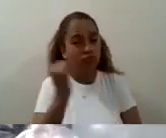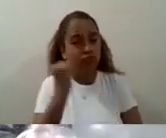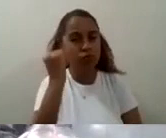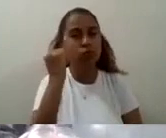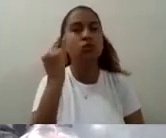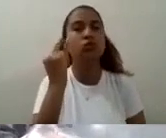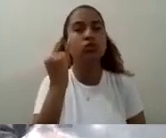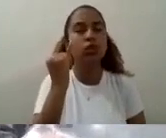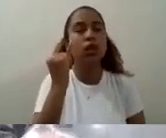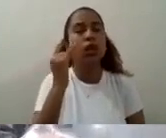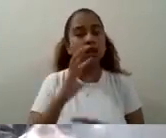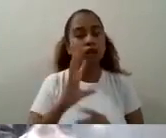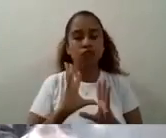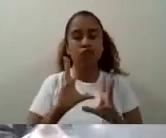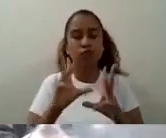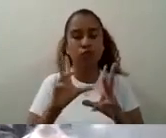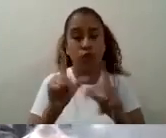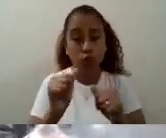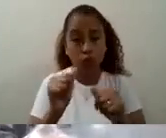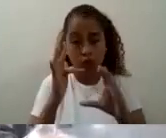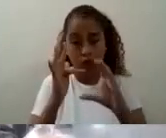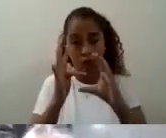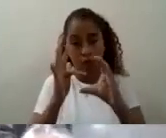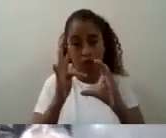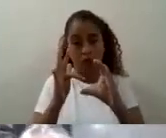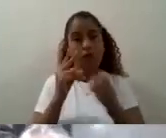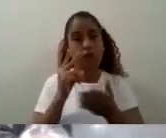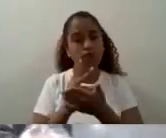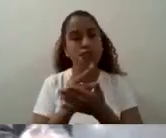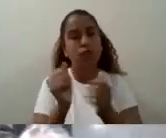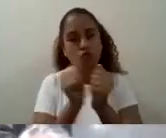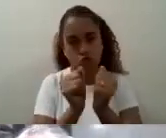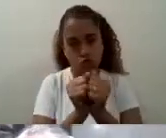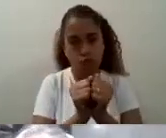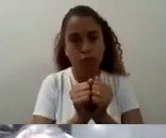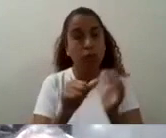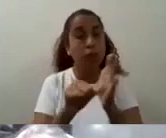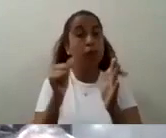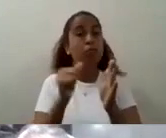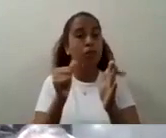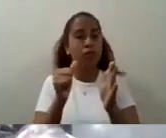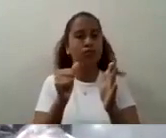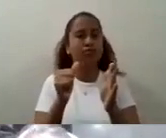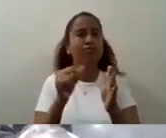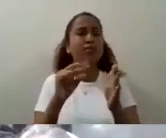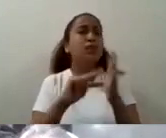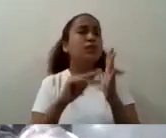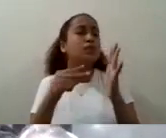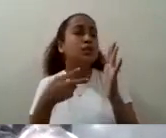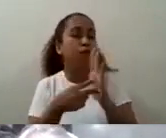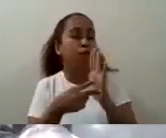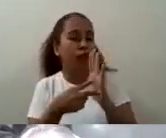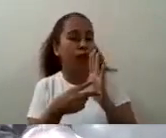a campanha. A primeira é a pergunta pelo significado e sentido do seguimento a